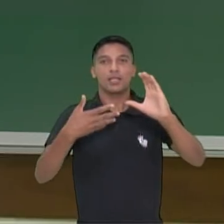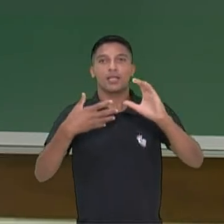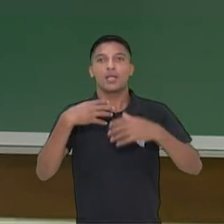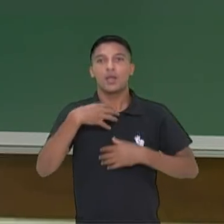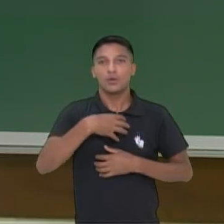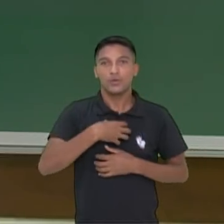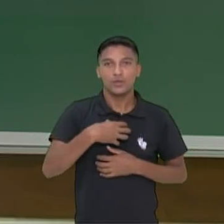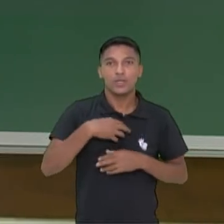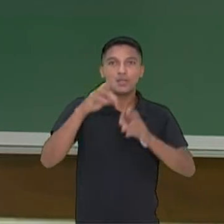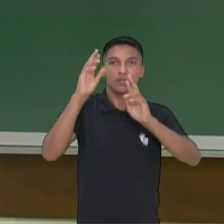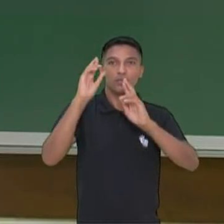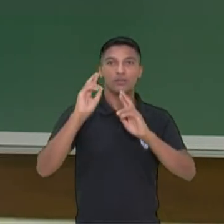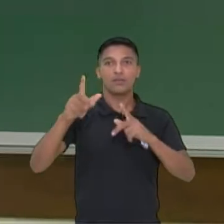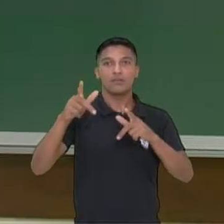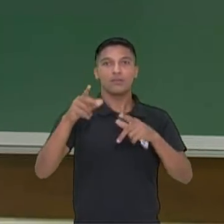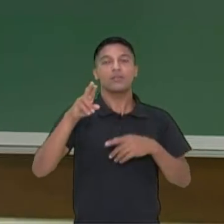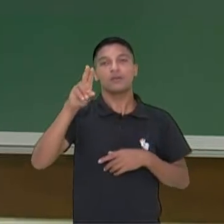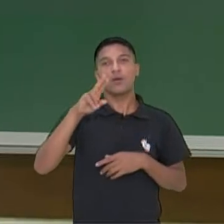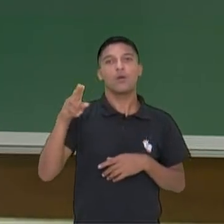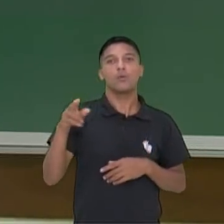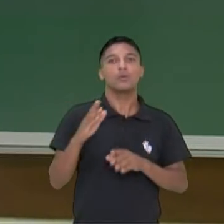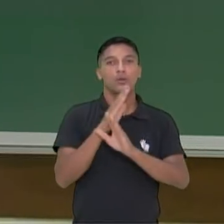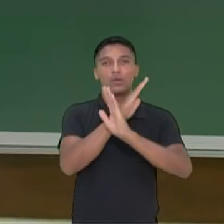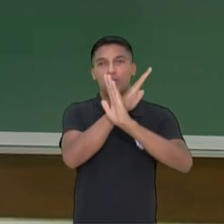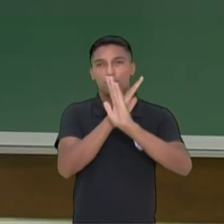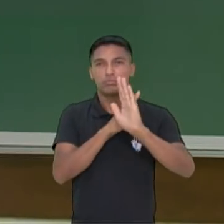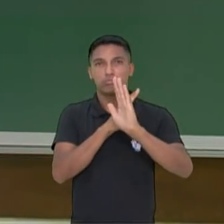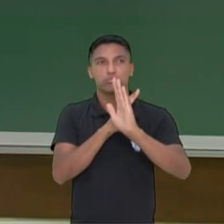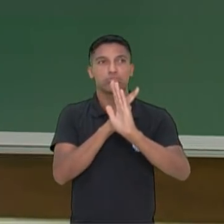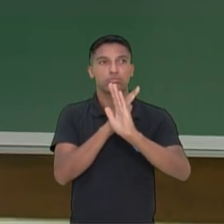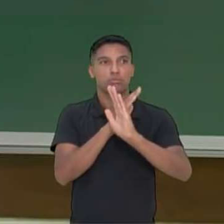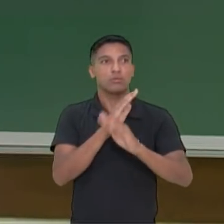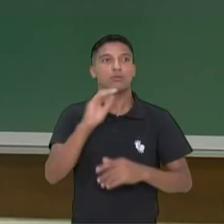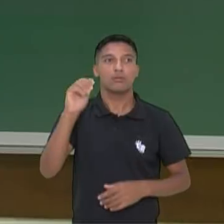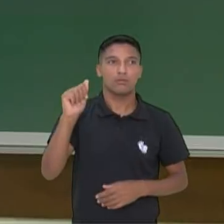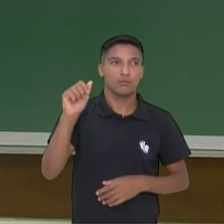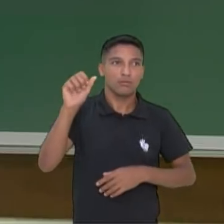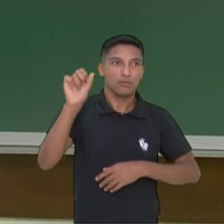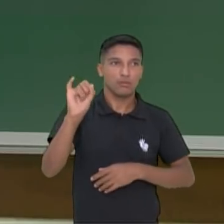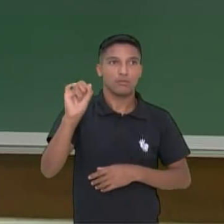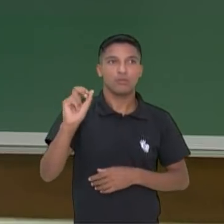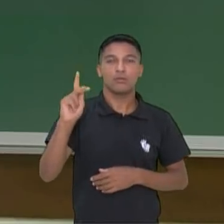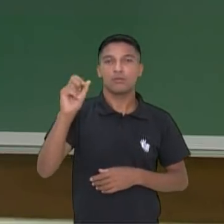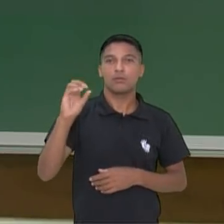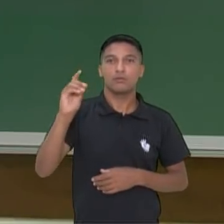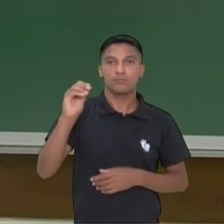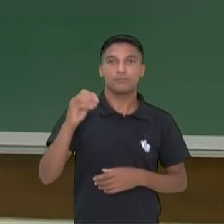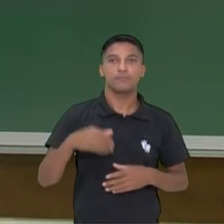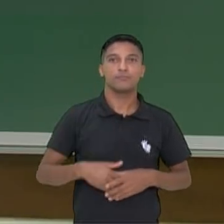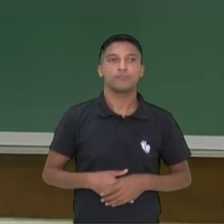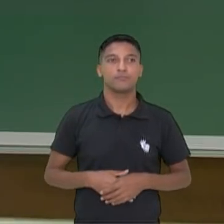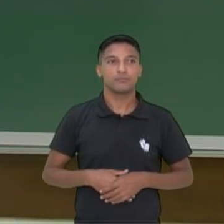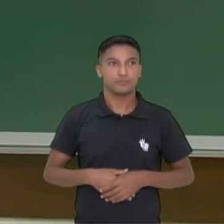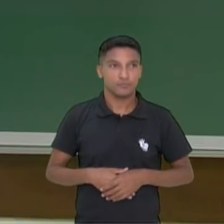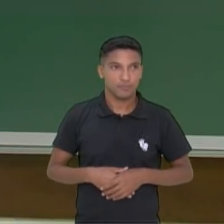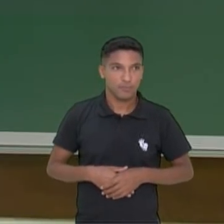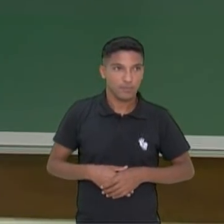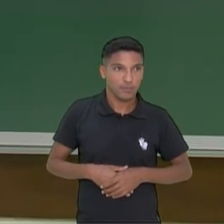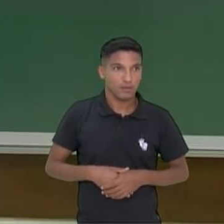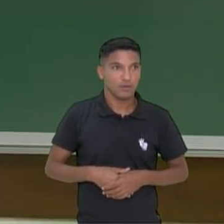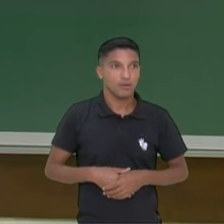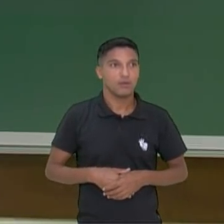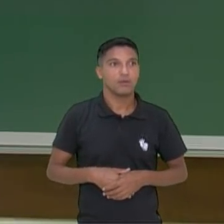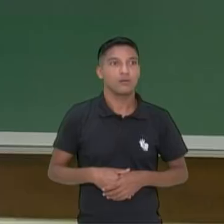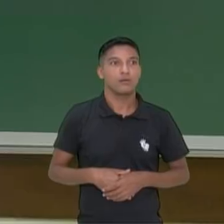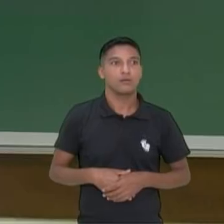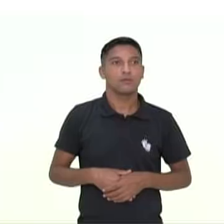vida diferente usou, né, o Aikido, essa ferramenta, essa arte marcial, ok?